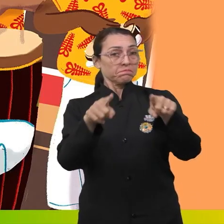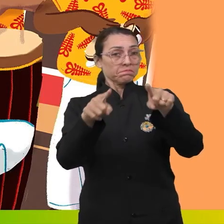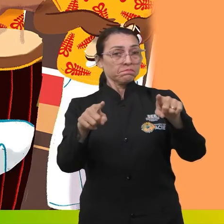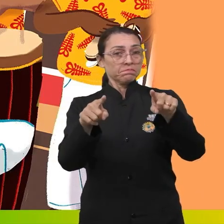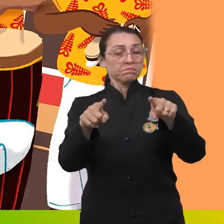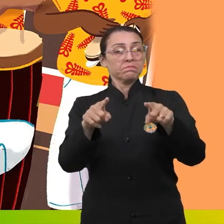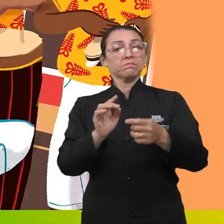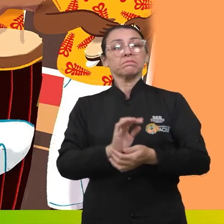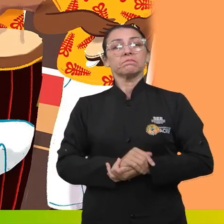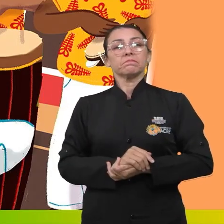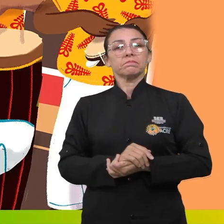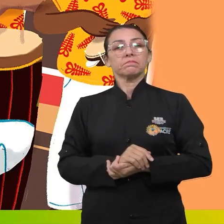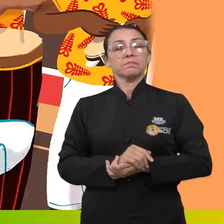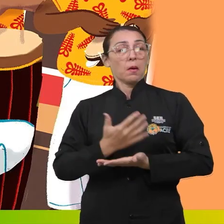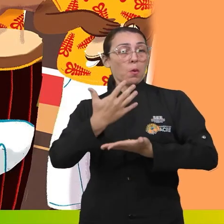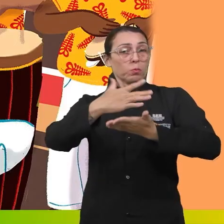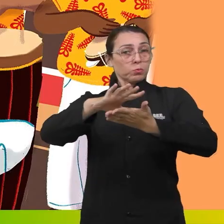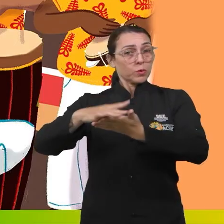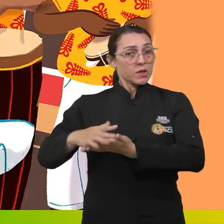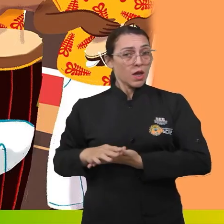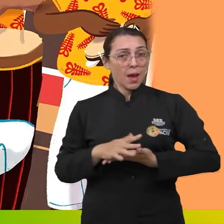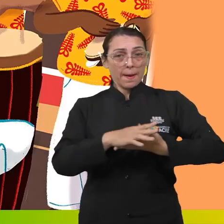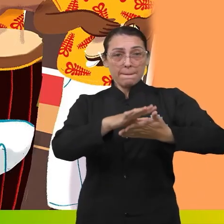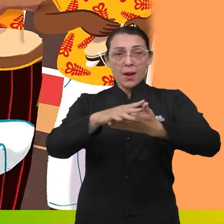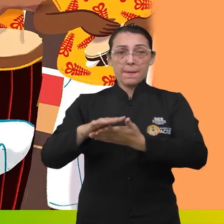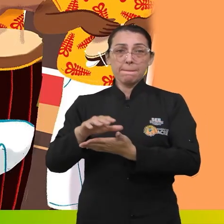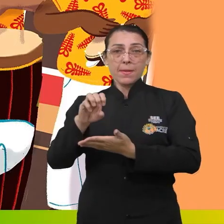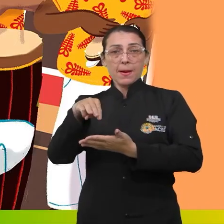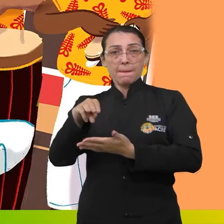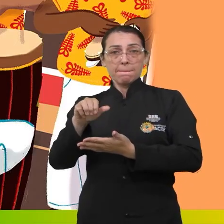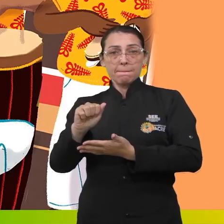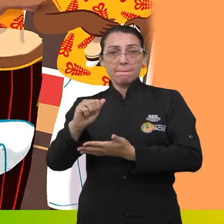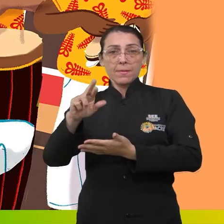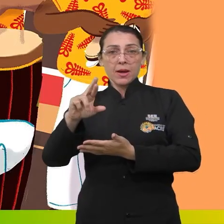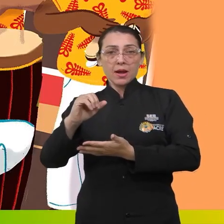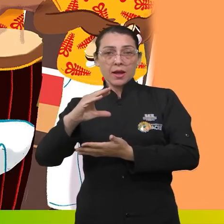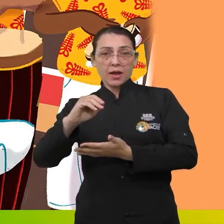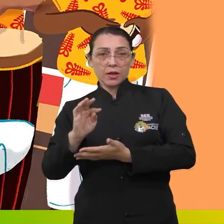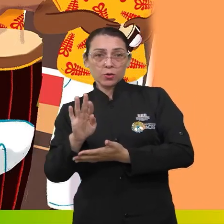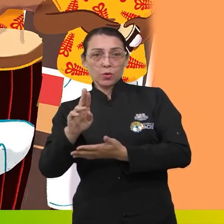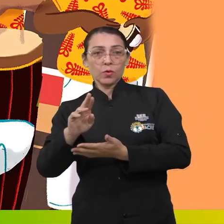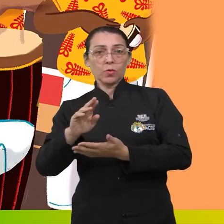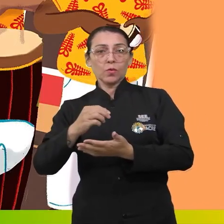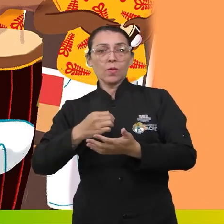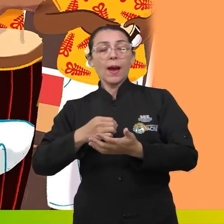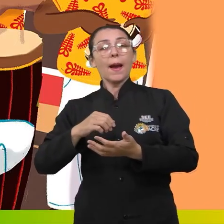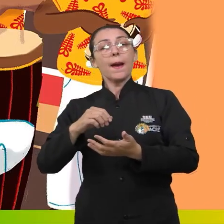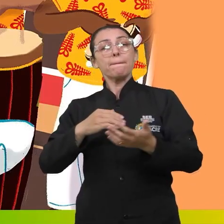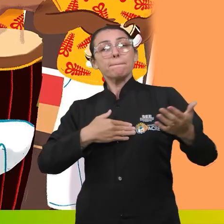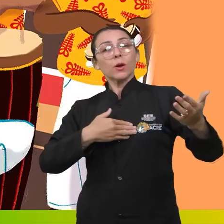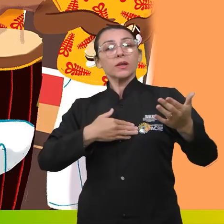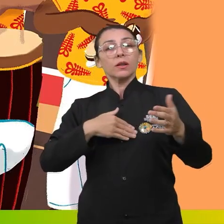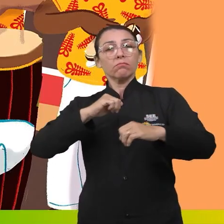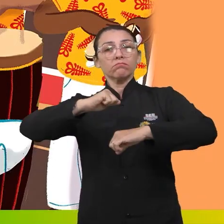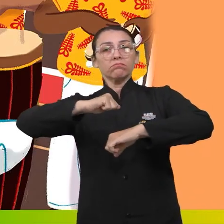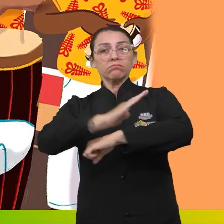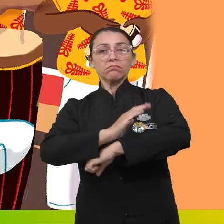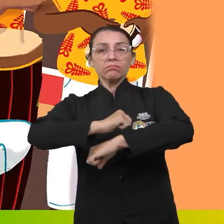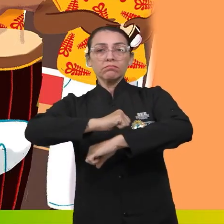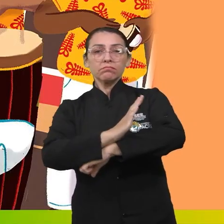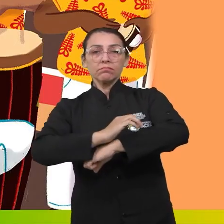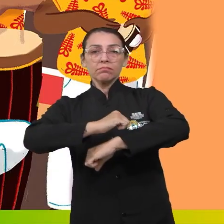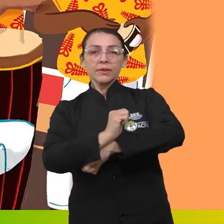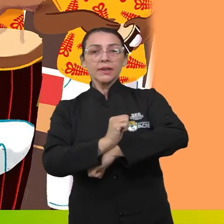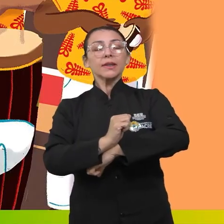música temos aí os primeiros, né? Samba, o maracatu, a bossa nova e o funk, que